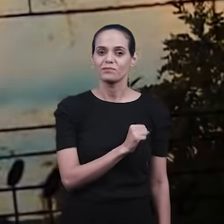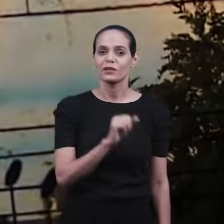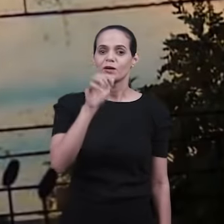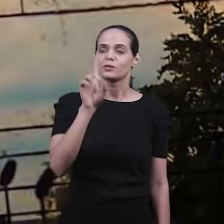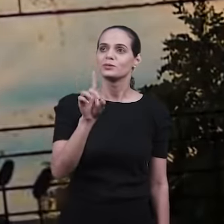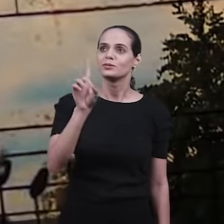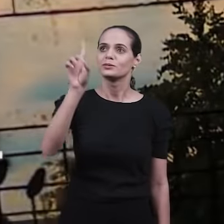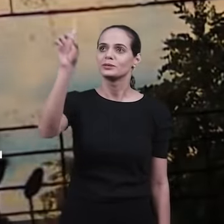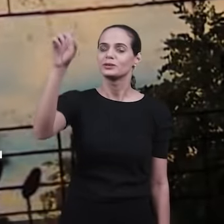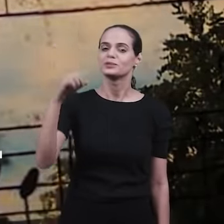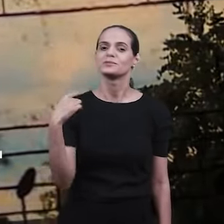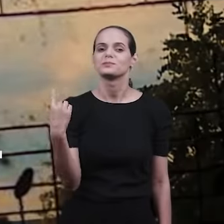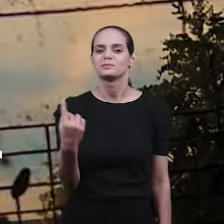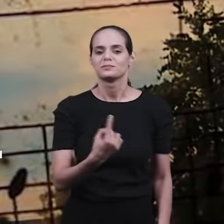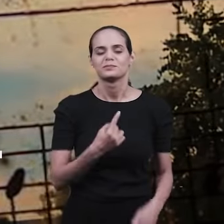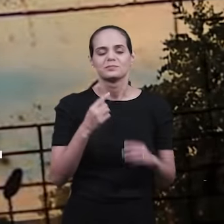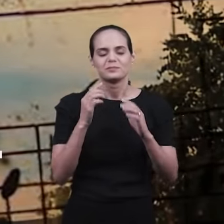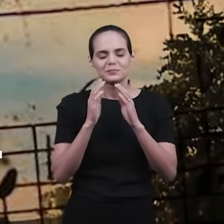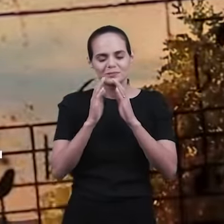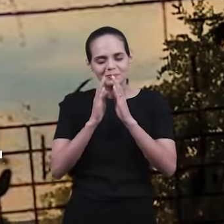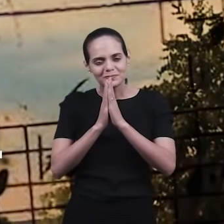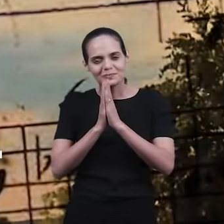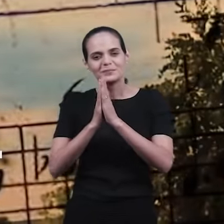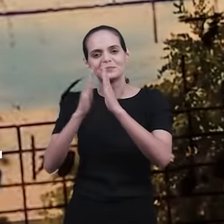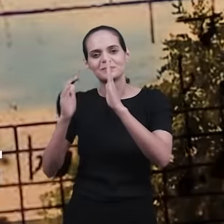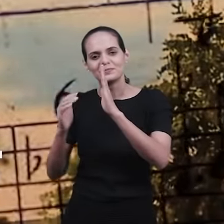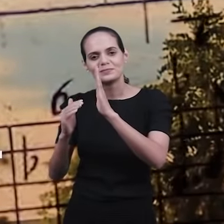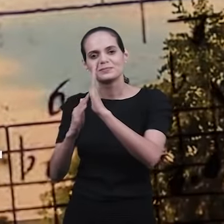adorar o Deus que aqui tanto